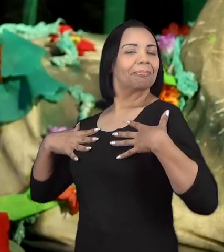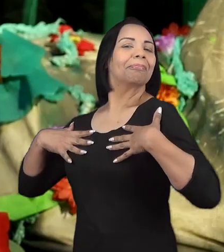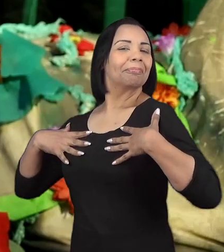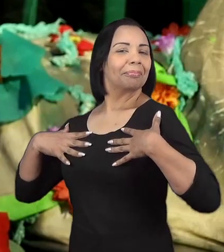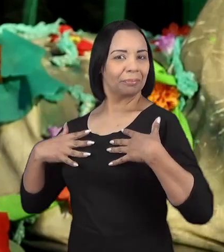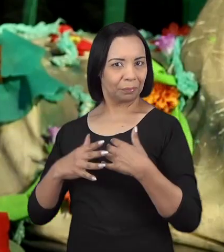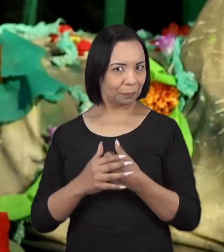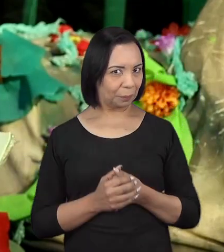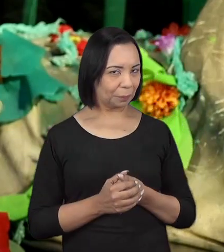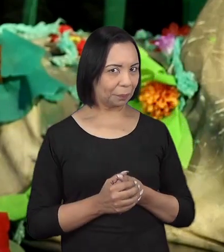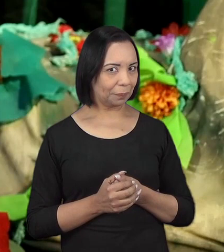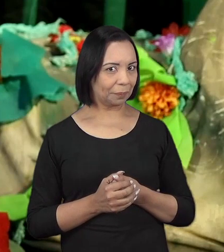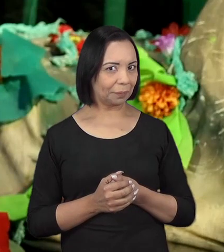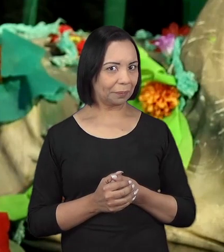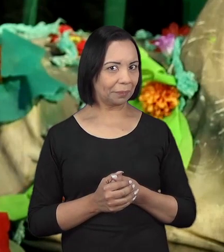satisfeita.